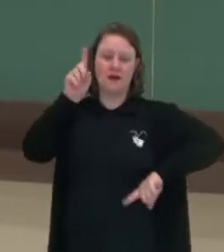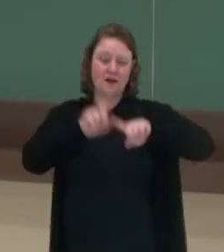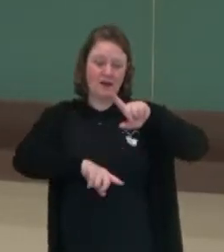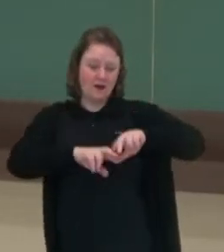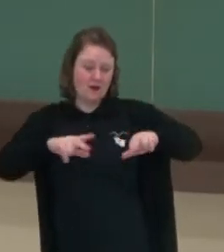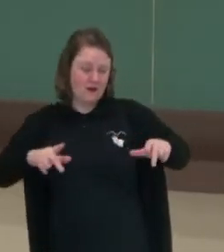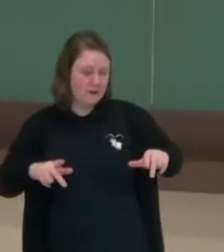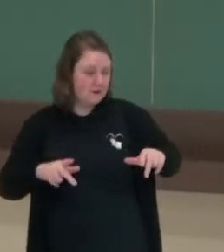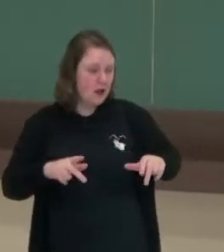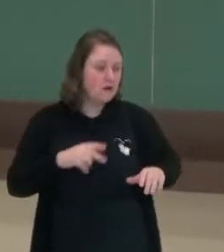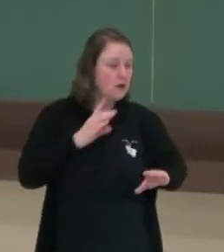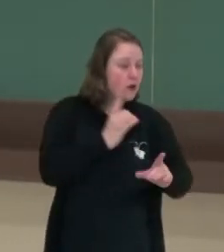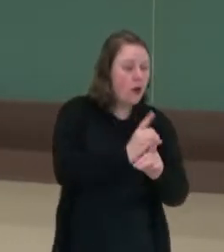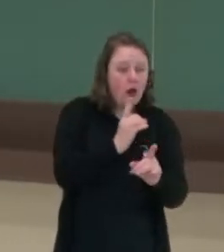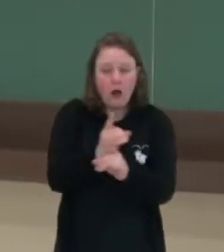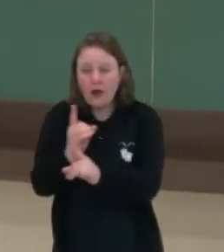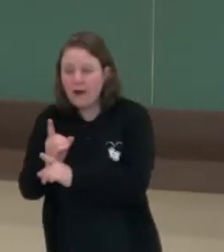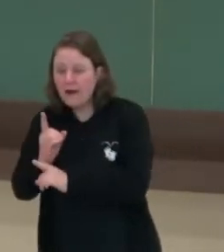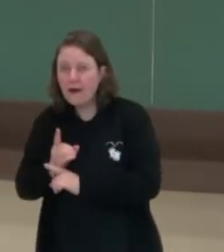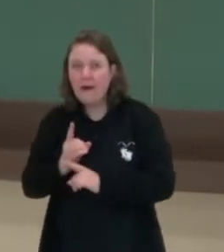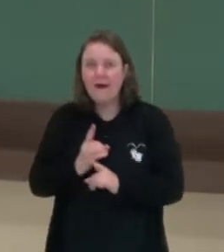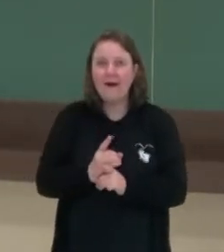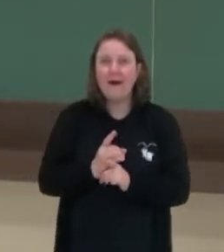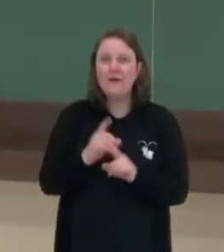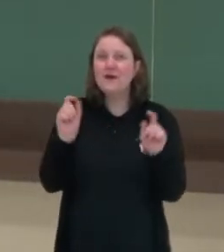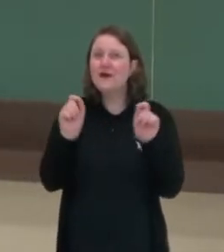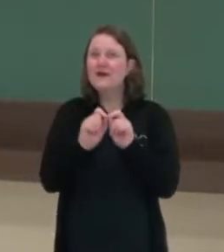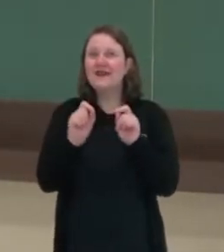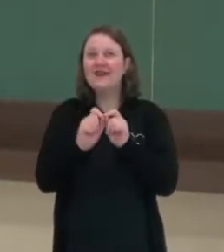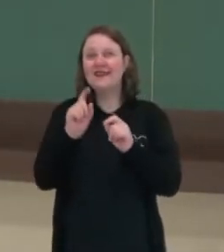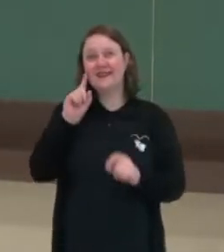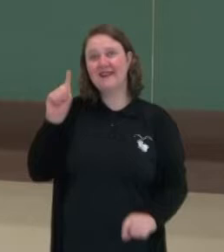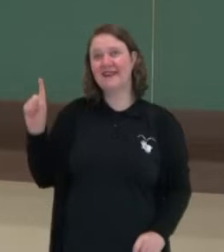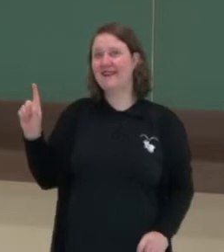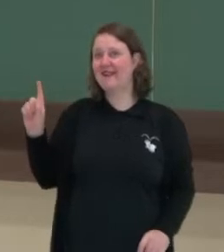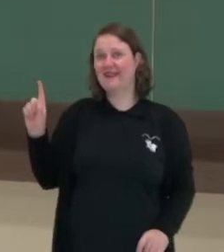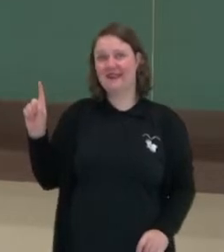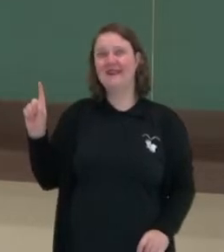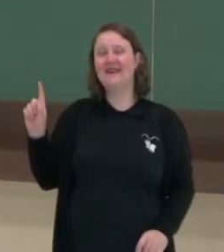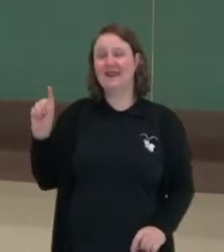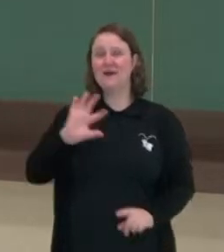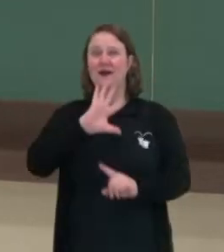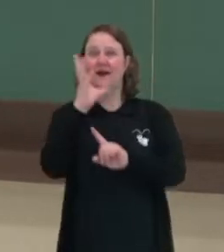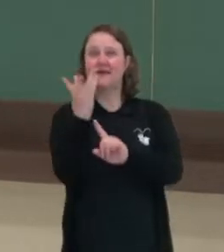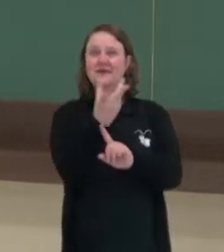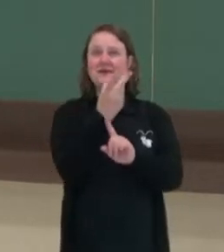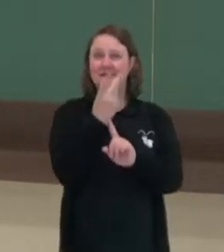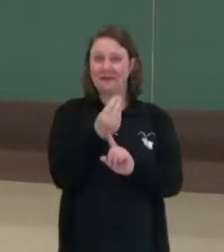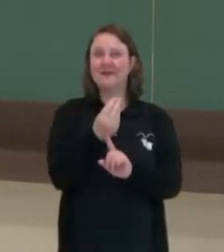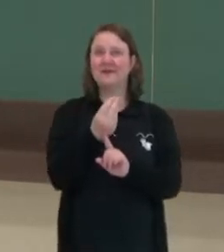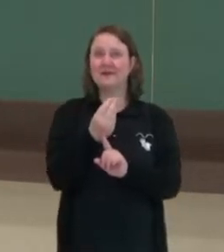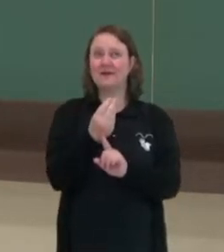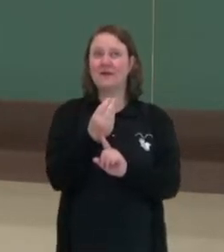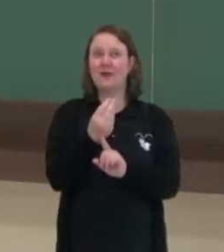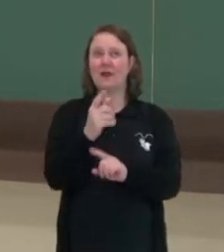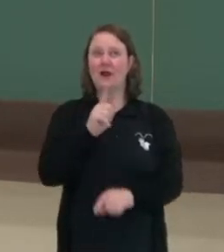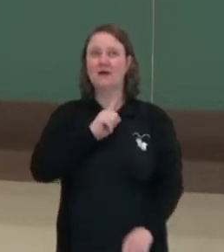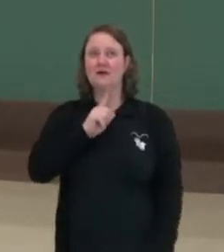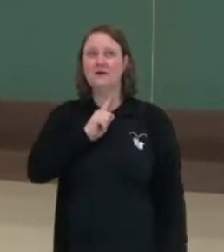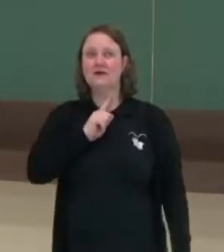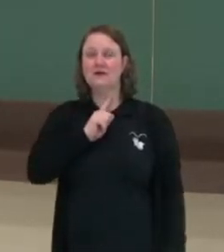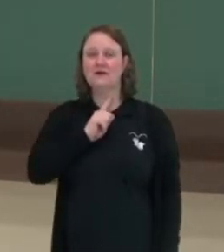que ela oferece para produzir uma obra de arte. E aqui nós temos uma imagem do que o texto diz. Nós temos aqui, ó,